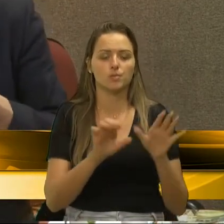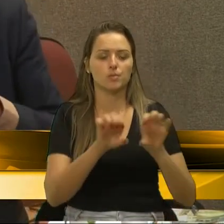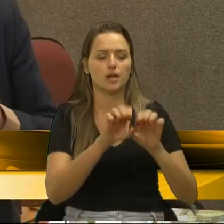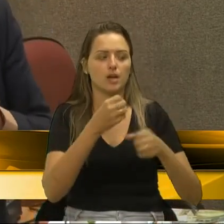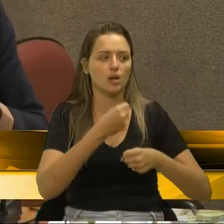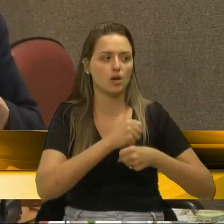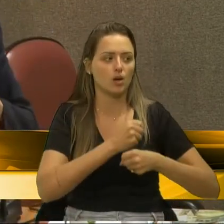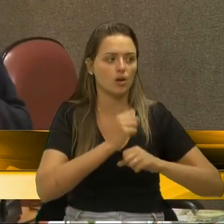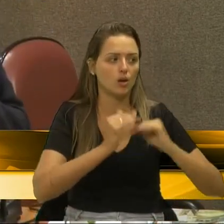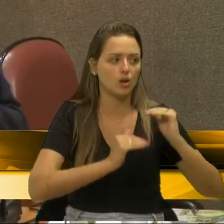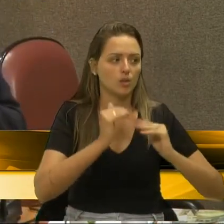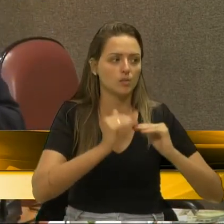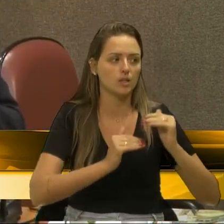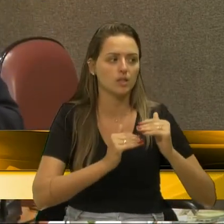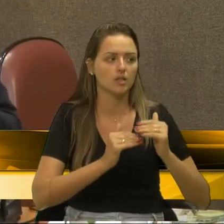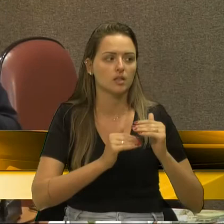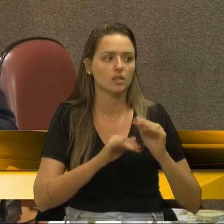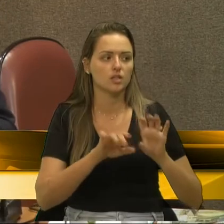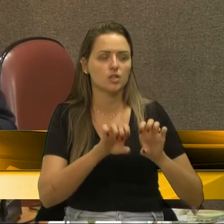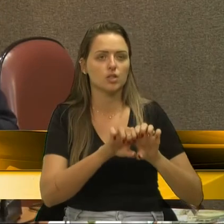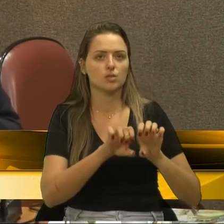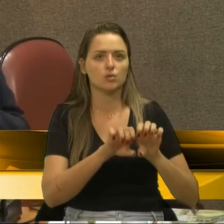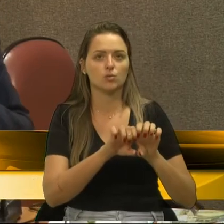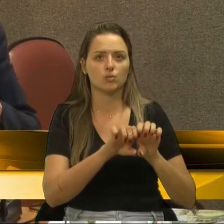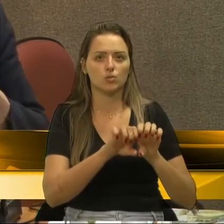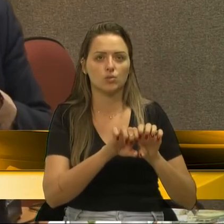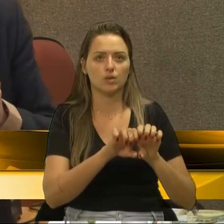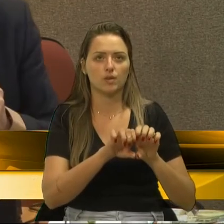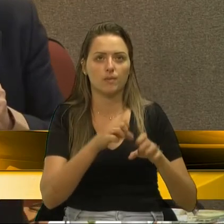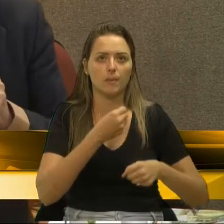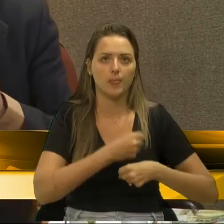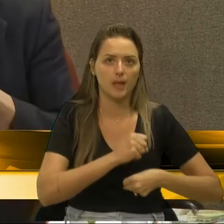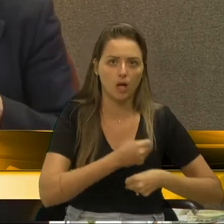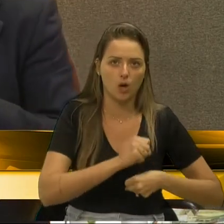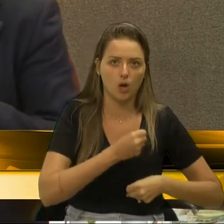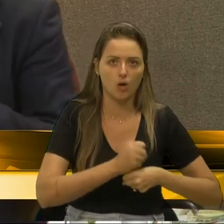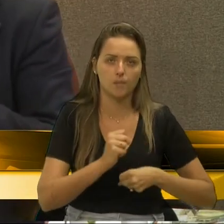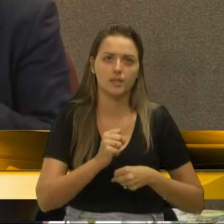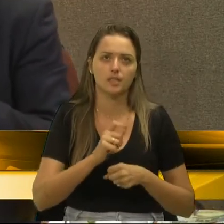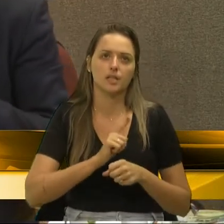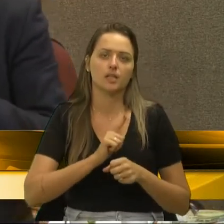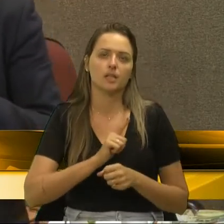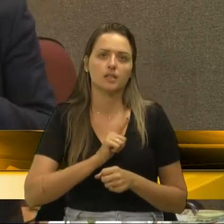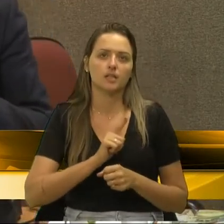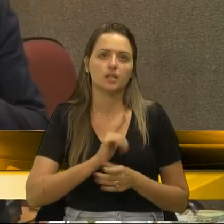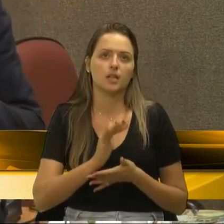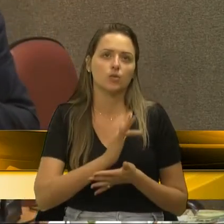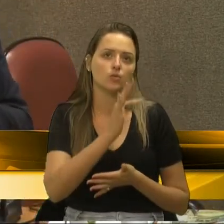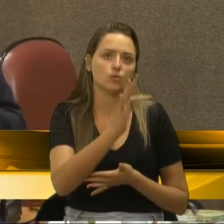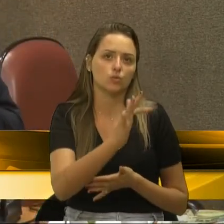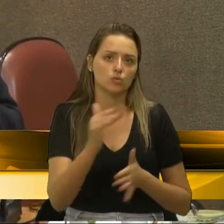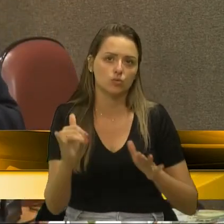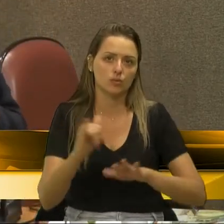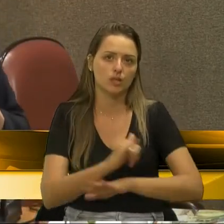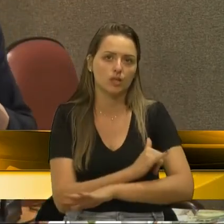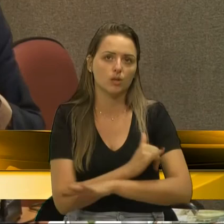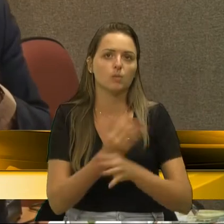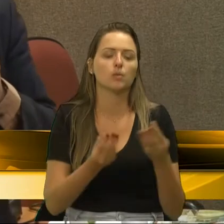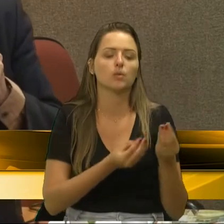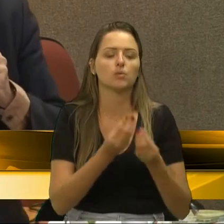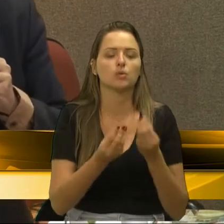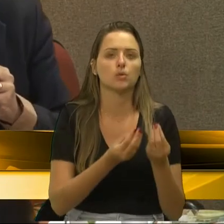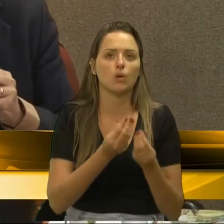infraestrutura urbanas necessárias, por exemplo, obras viárias ao acesso ao futuro aeroporto, como